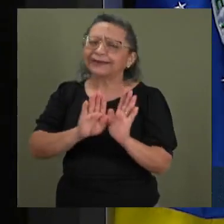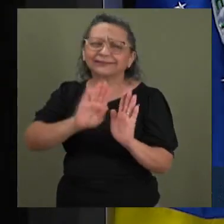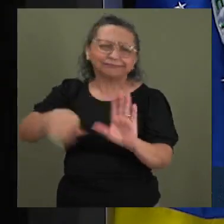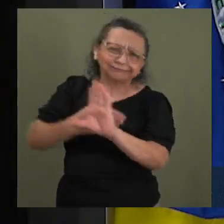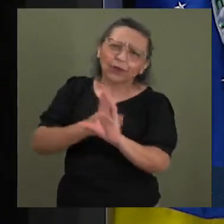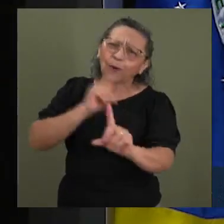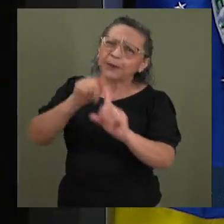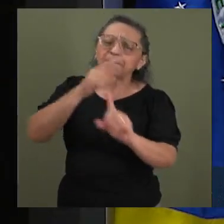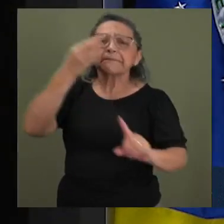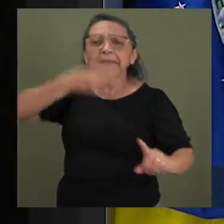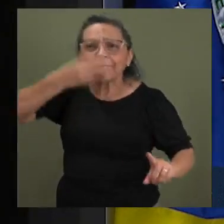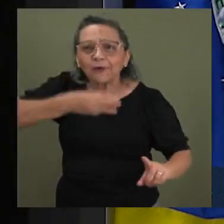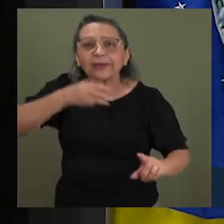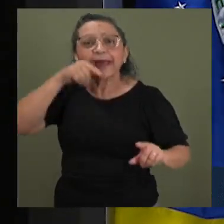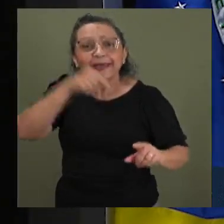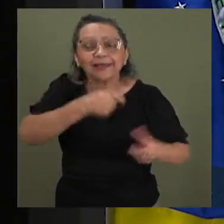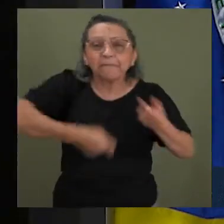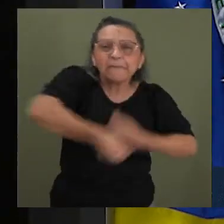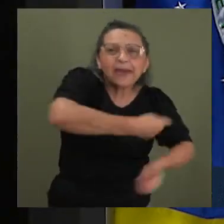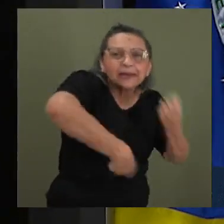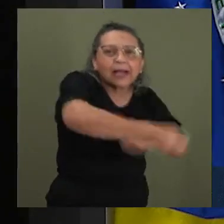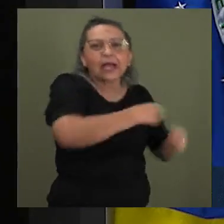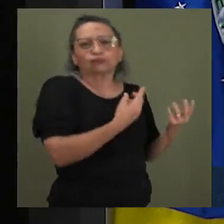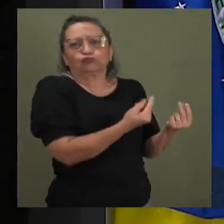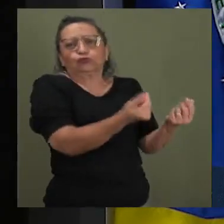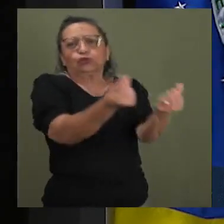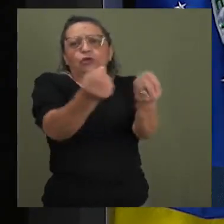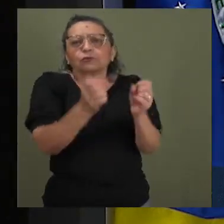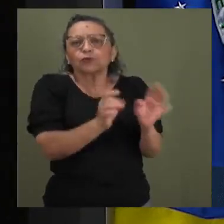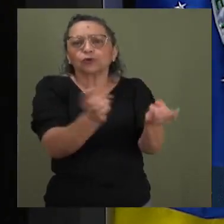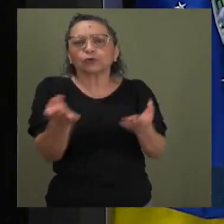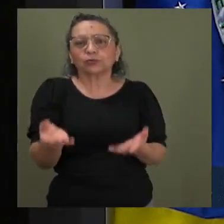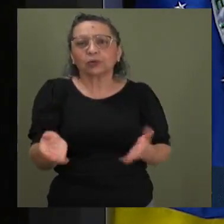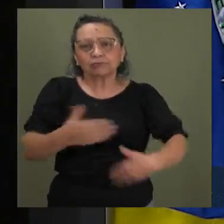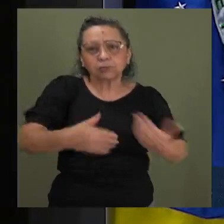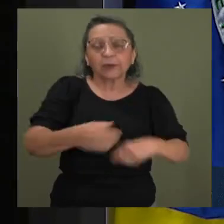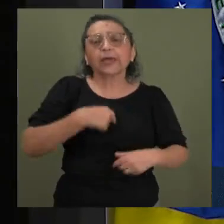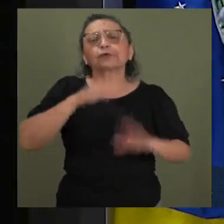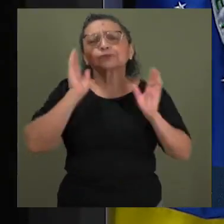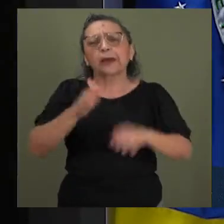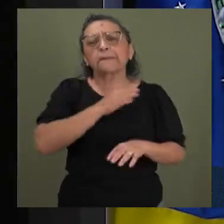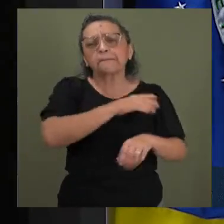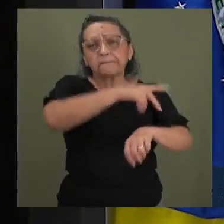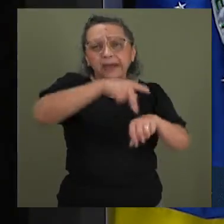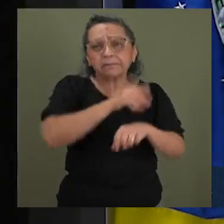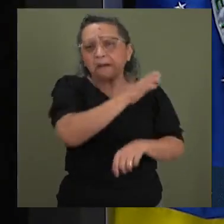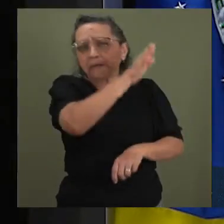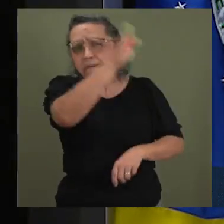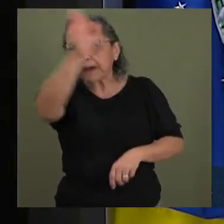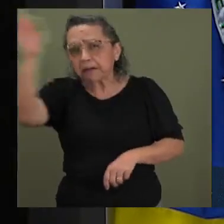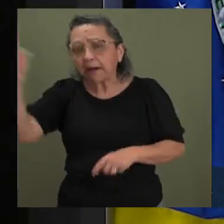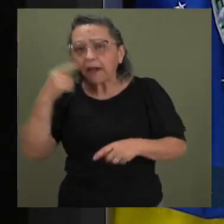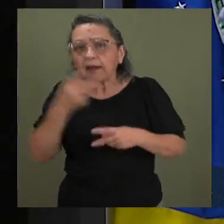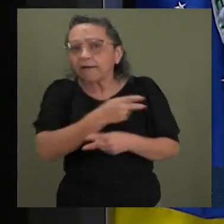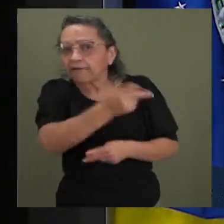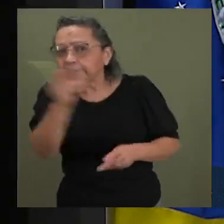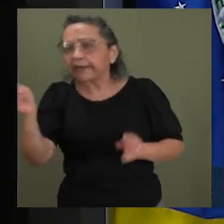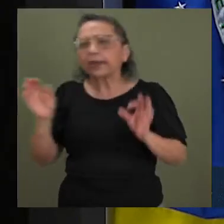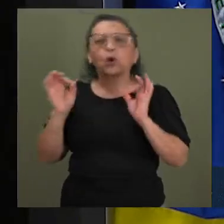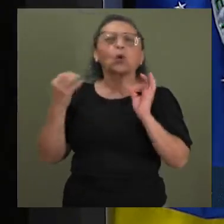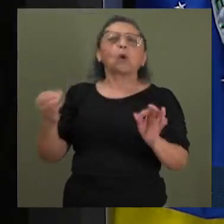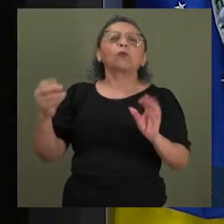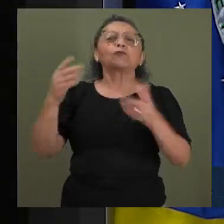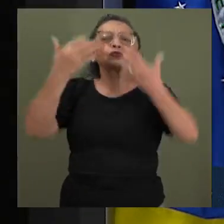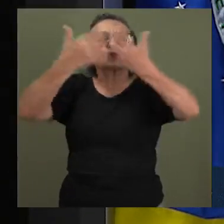maconha. É lá que está o mercado bilionário. Eu já visitei vários países, até para ver a eficácia da